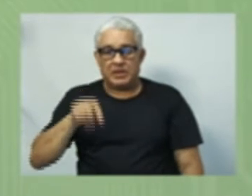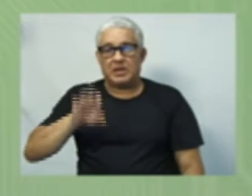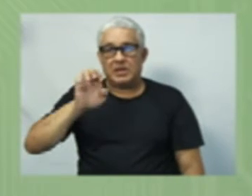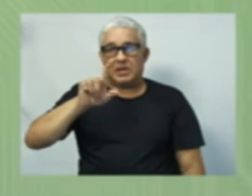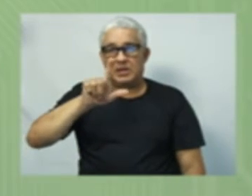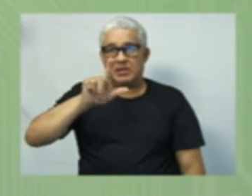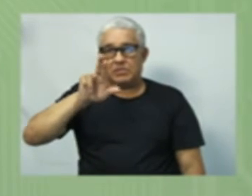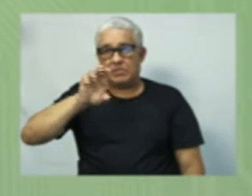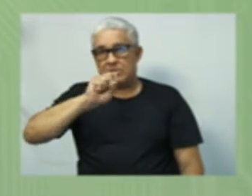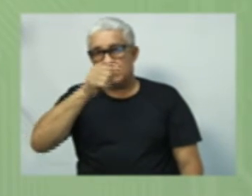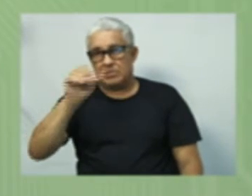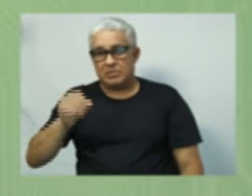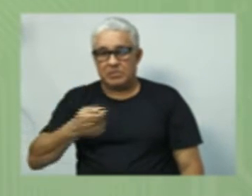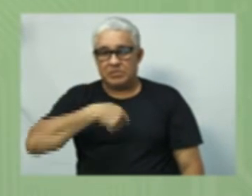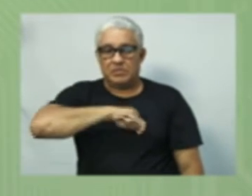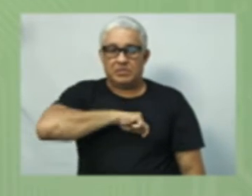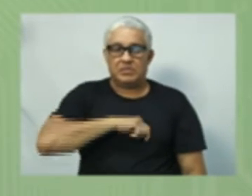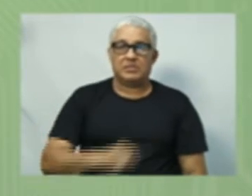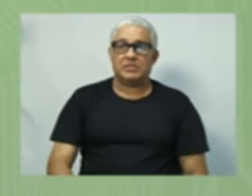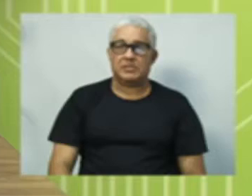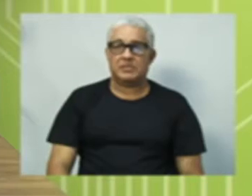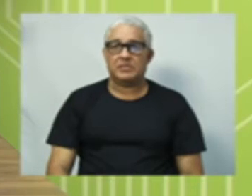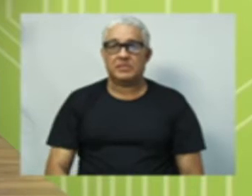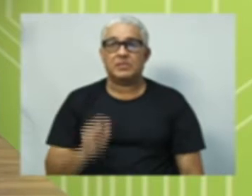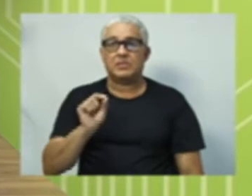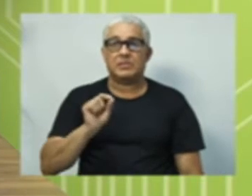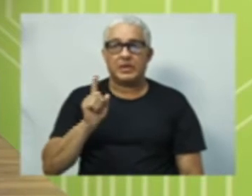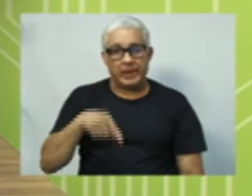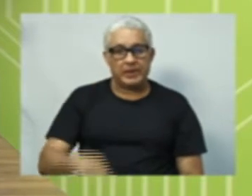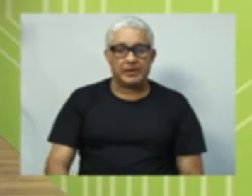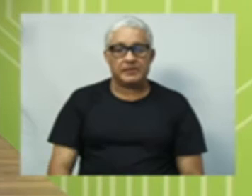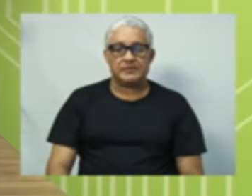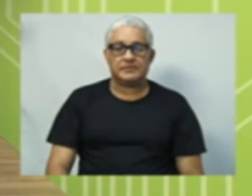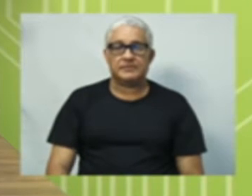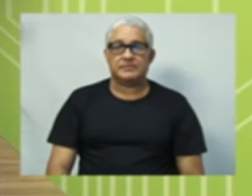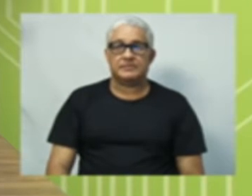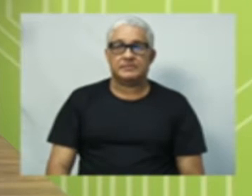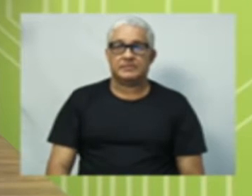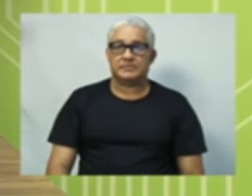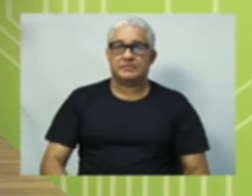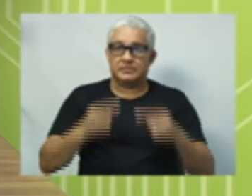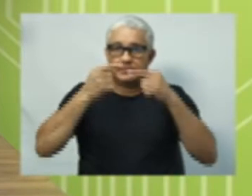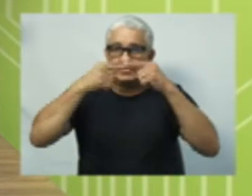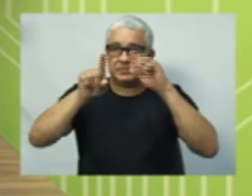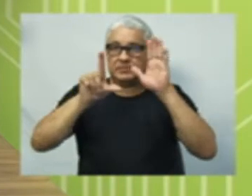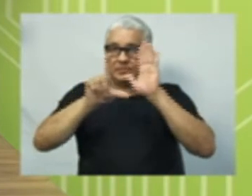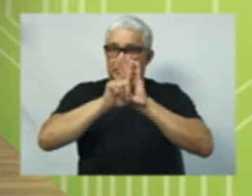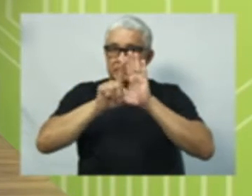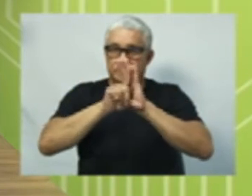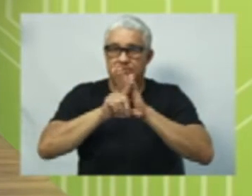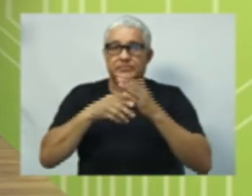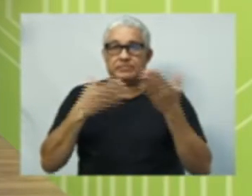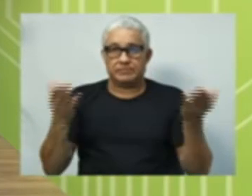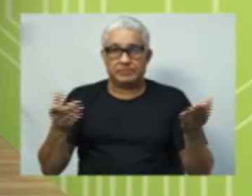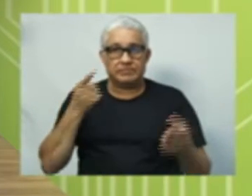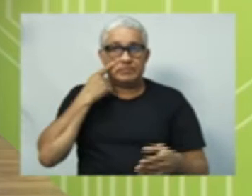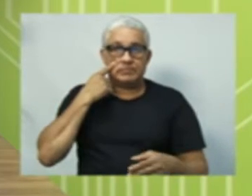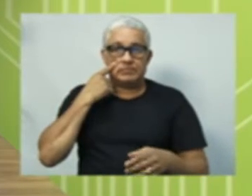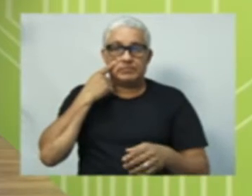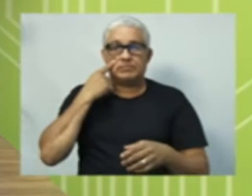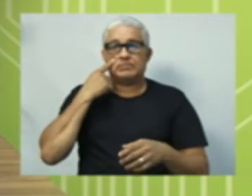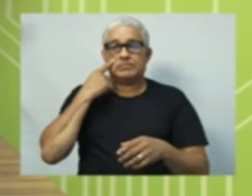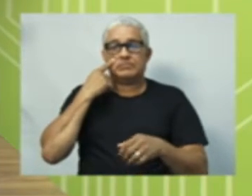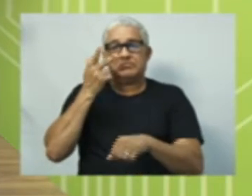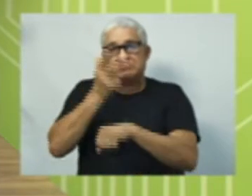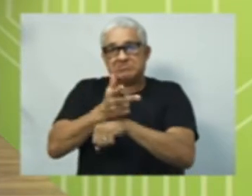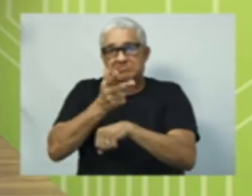fiscal, tá ok? E uma elusão fiscal é um fato ilícito. Pessoal, vamos assistir um vídeo tentando